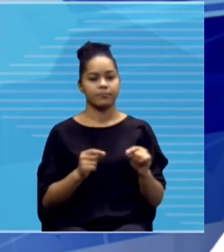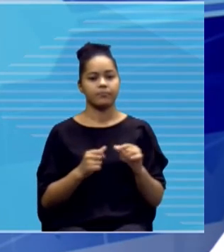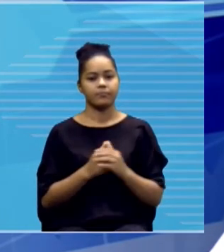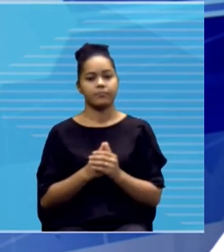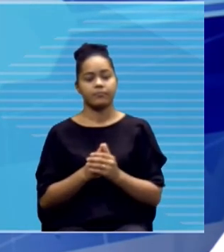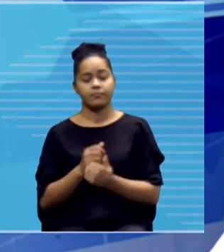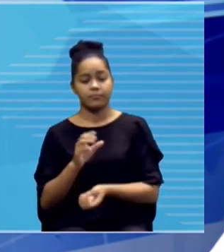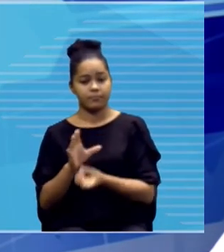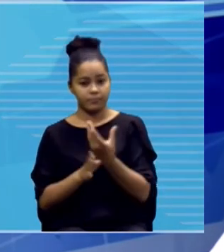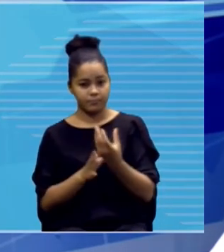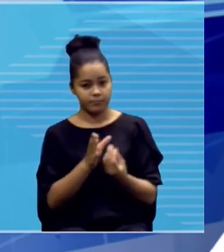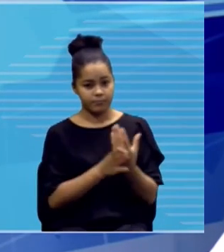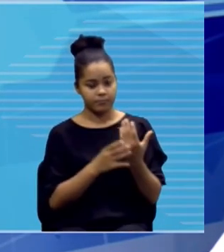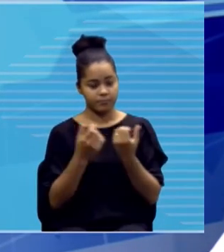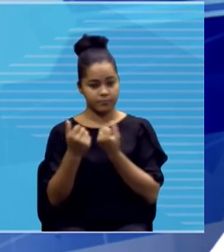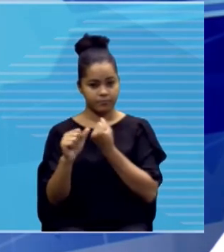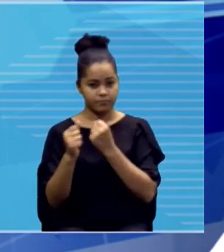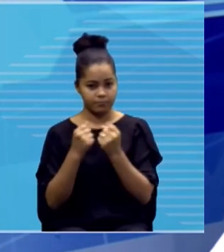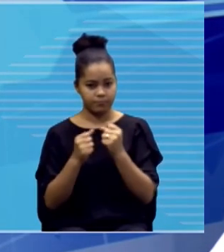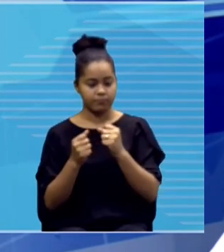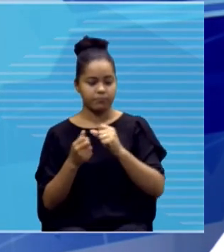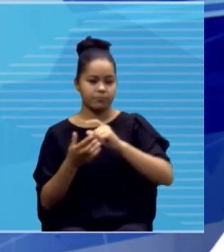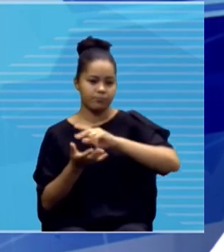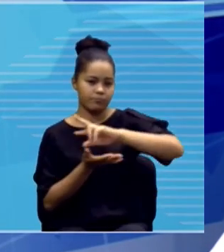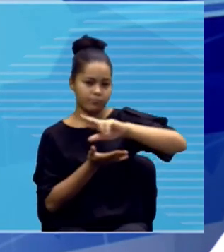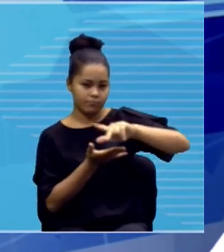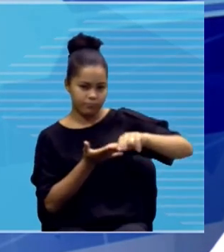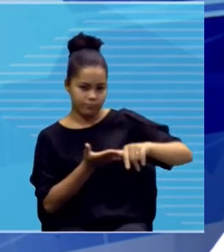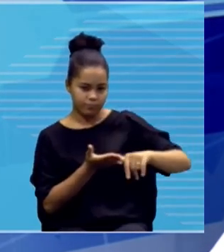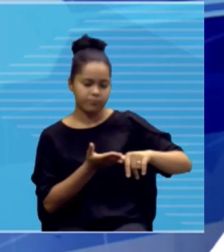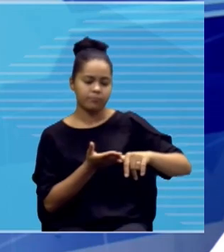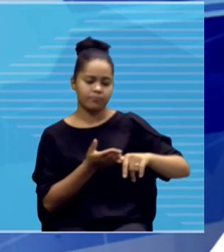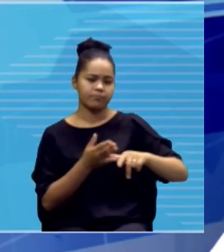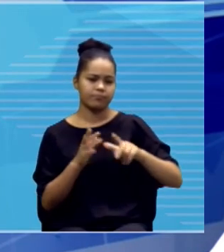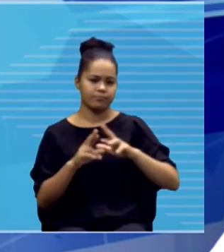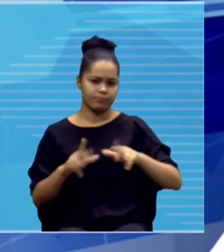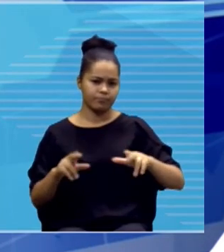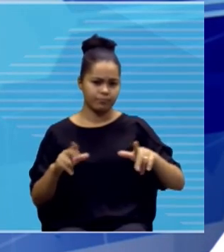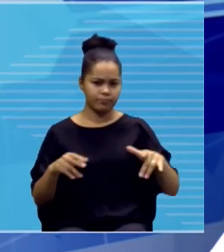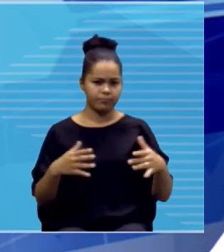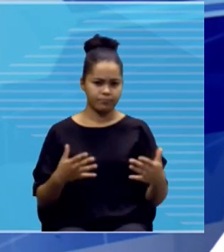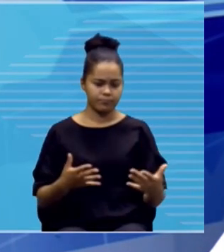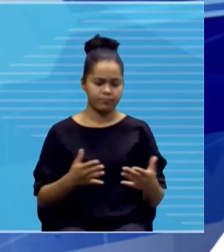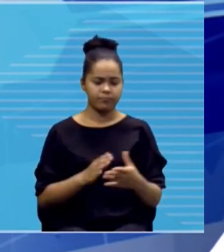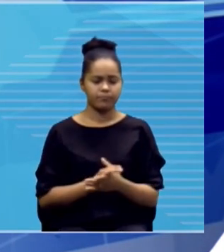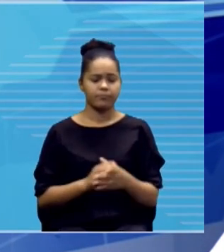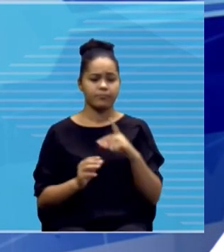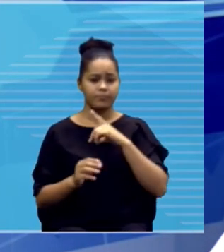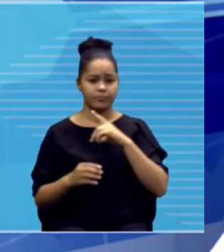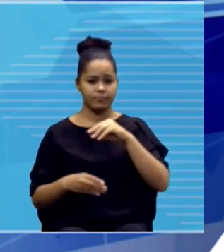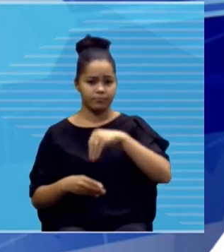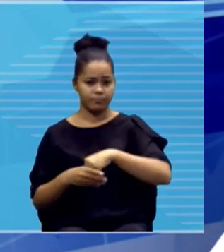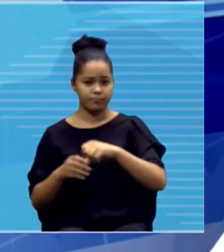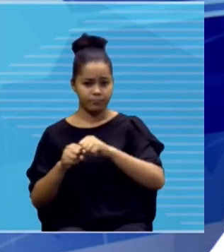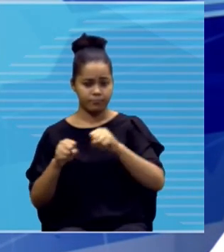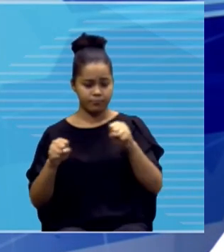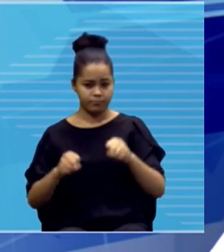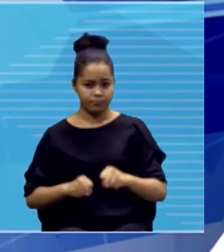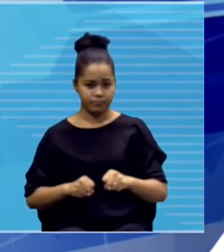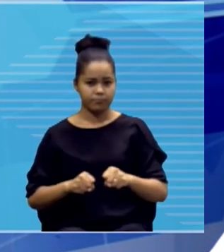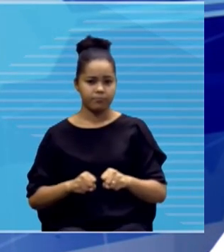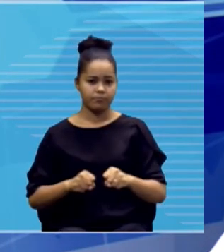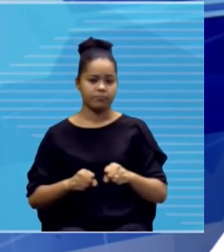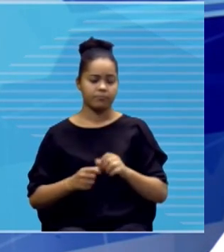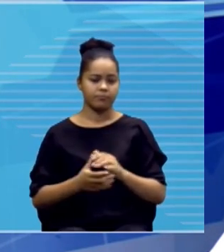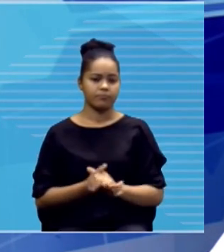formas de produção energética que existem no nosso país. As redes de distribuição que atuam no nosso sistema e também falar sobre as redes